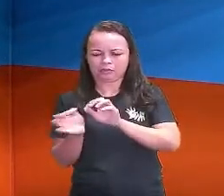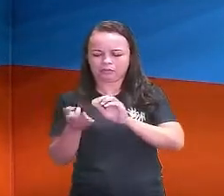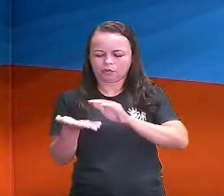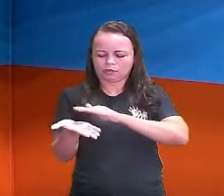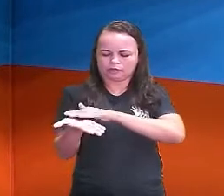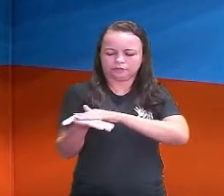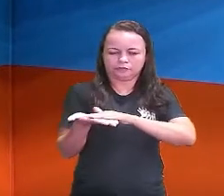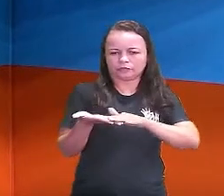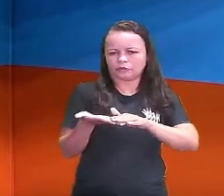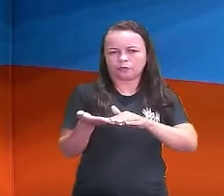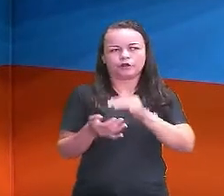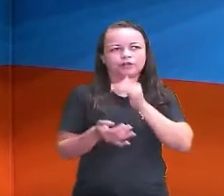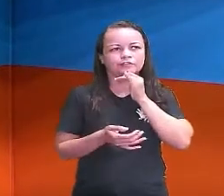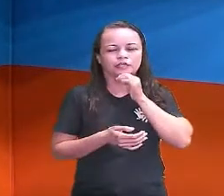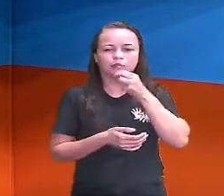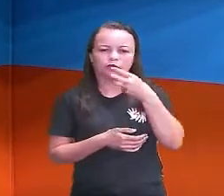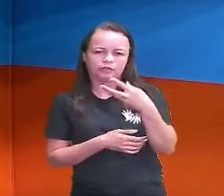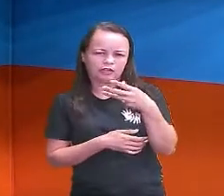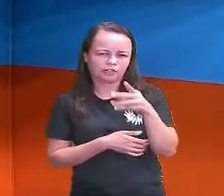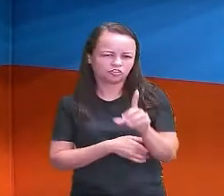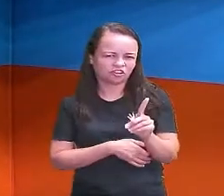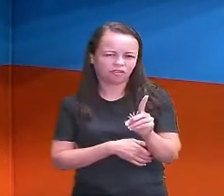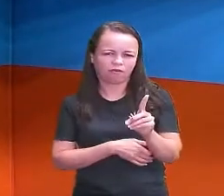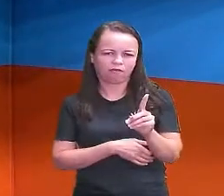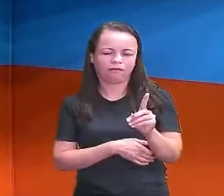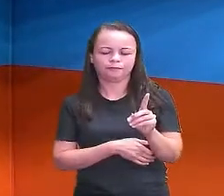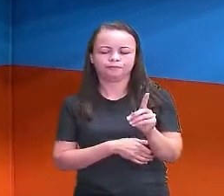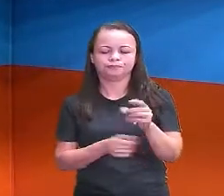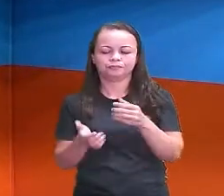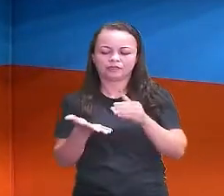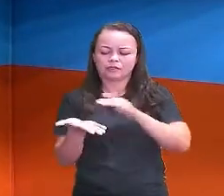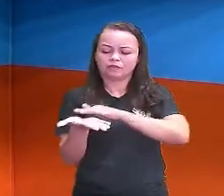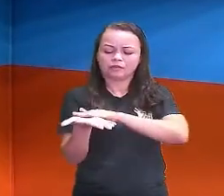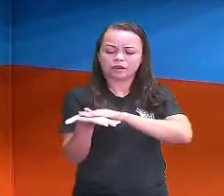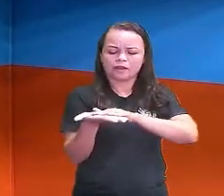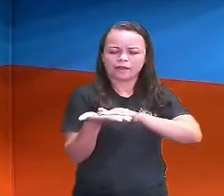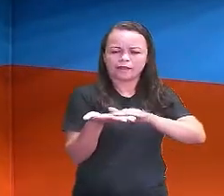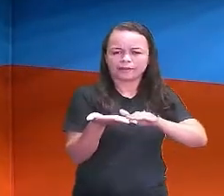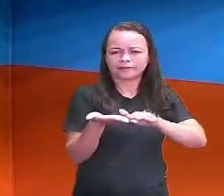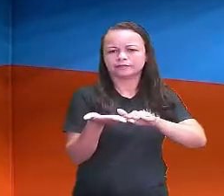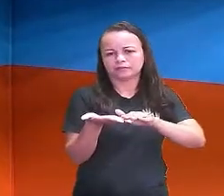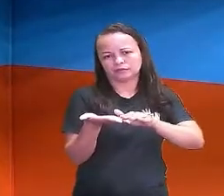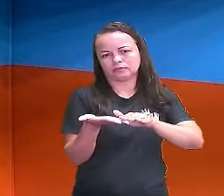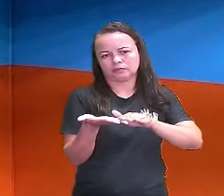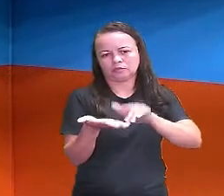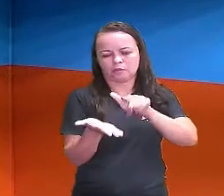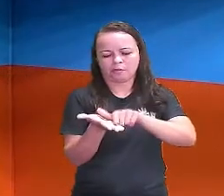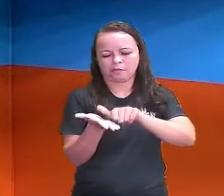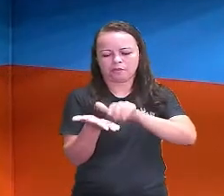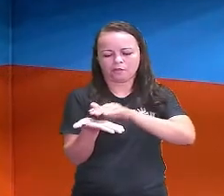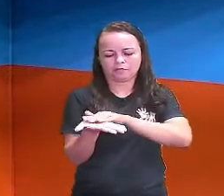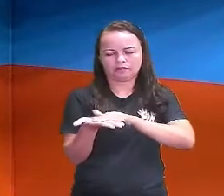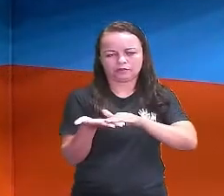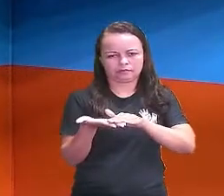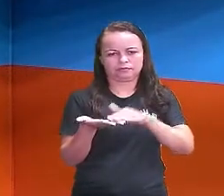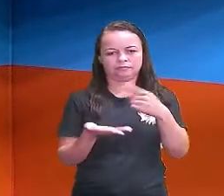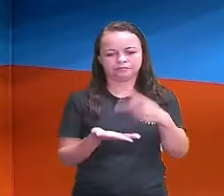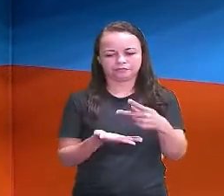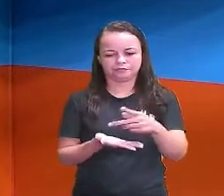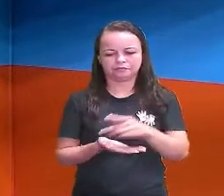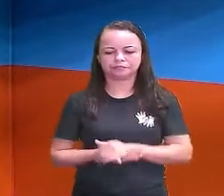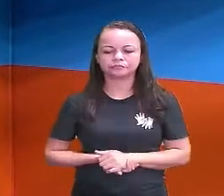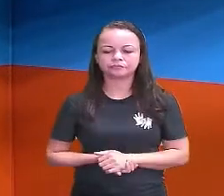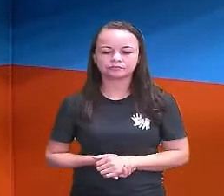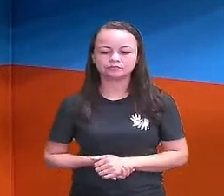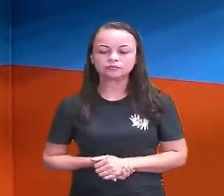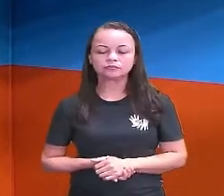em 3D, por exemplo. Então, você vê ela retinha lá no papel, então ela é uma figura plana, tá certo? Então,